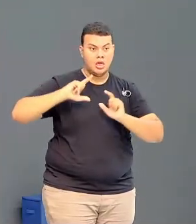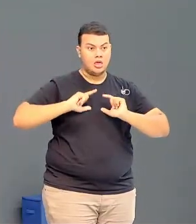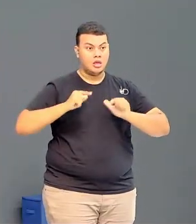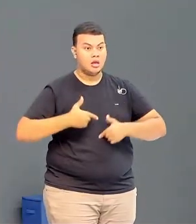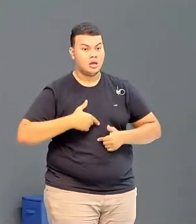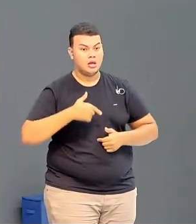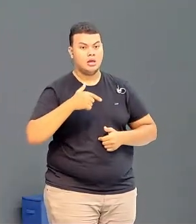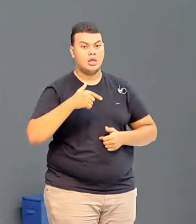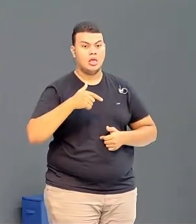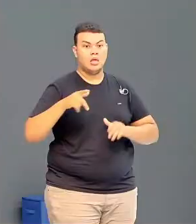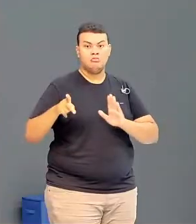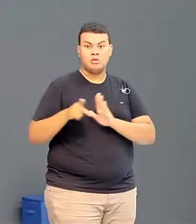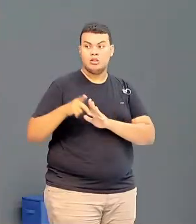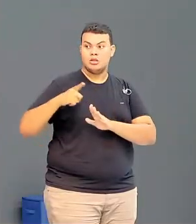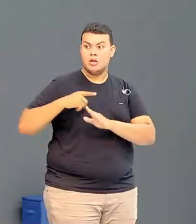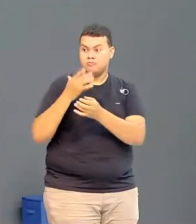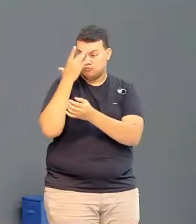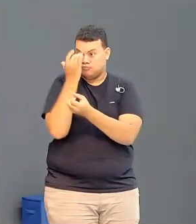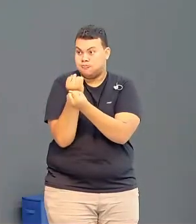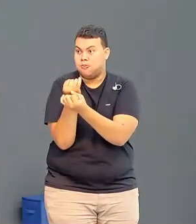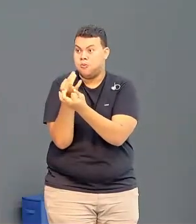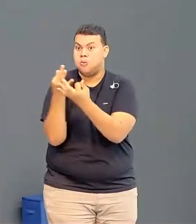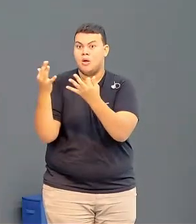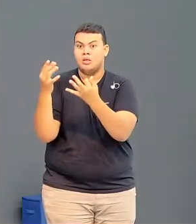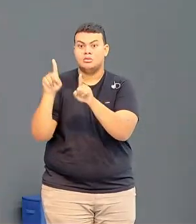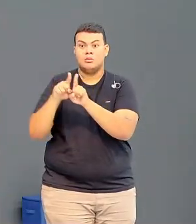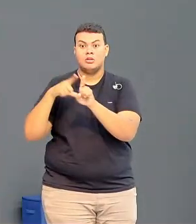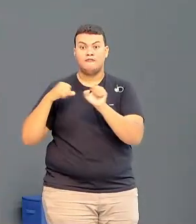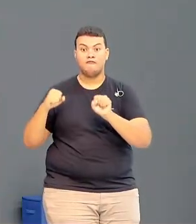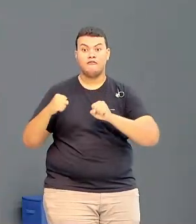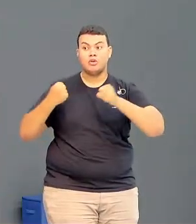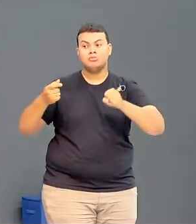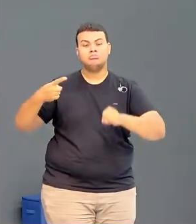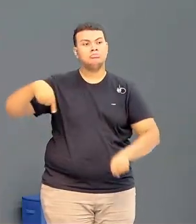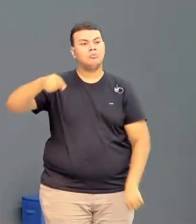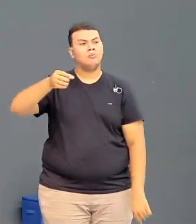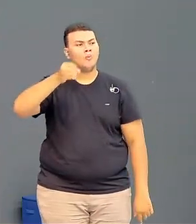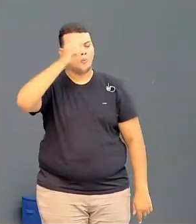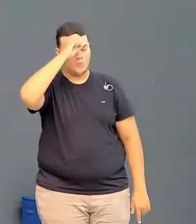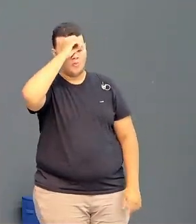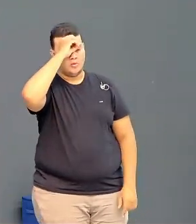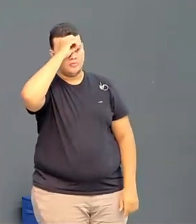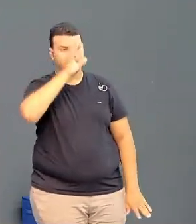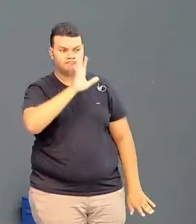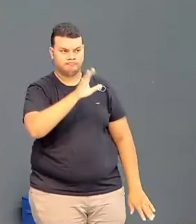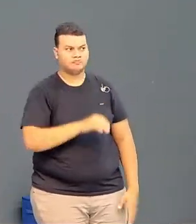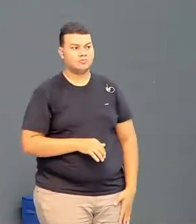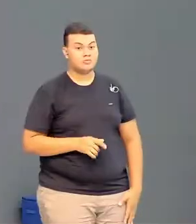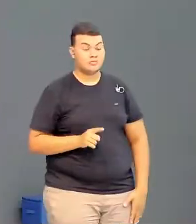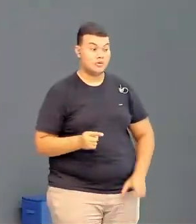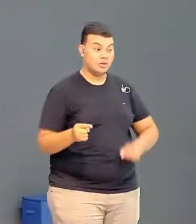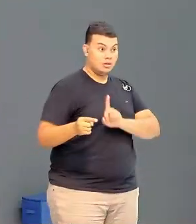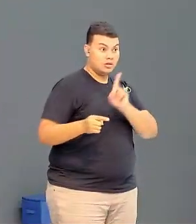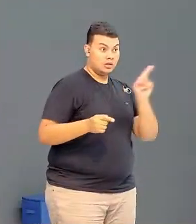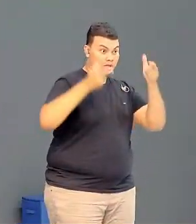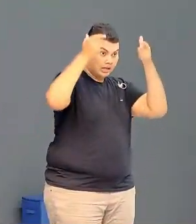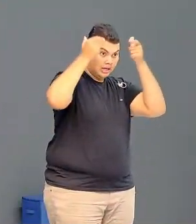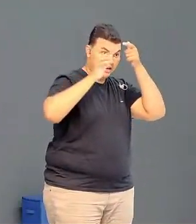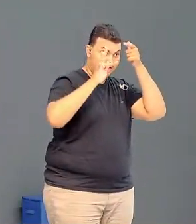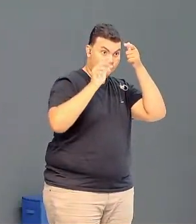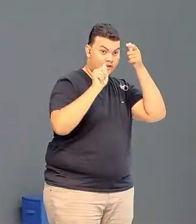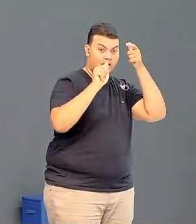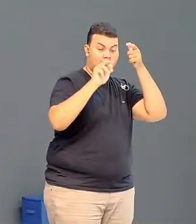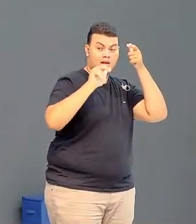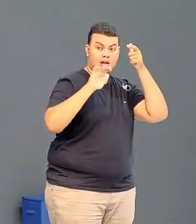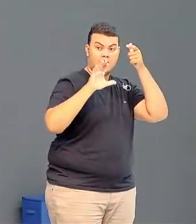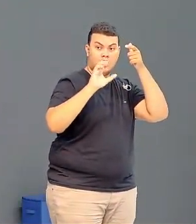forte, não sabia disso. Ou seja, o faraó com astúcia